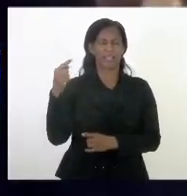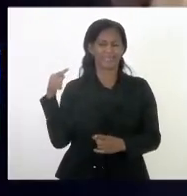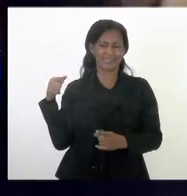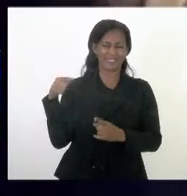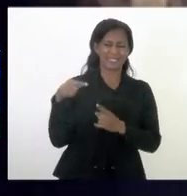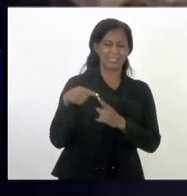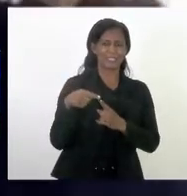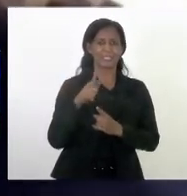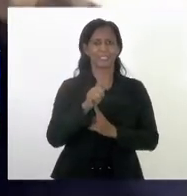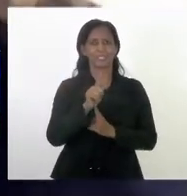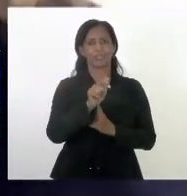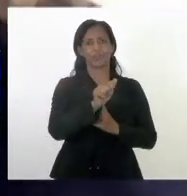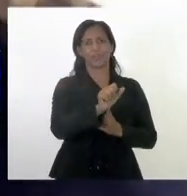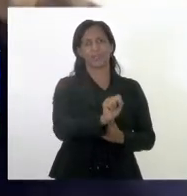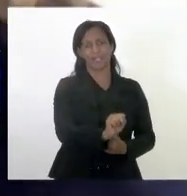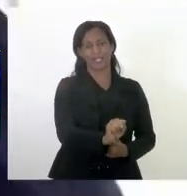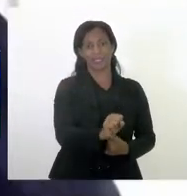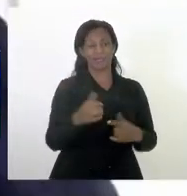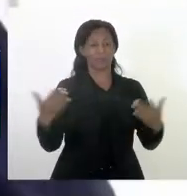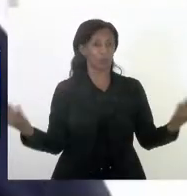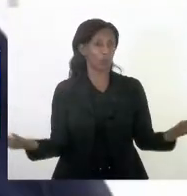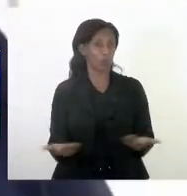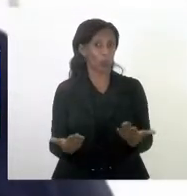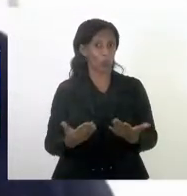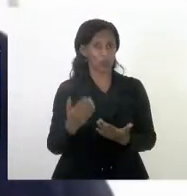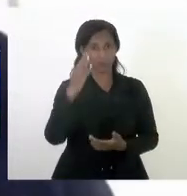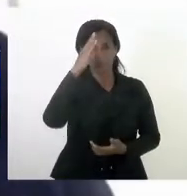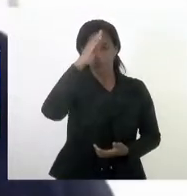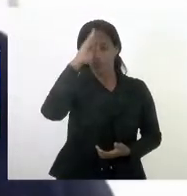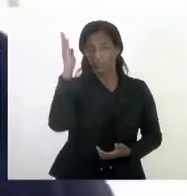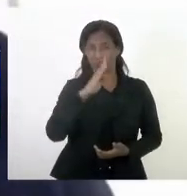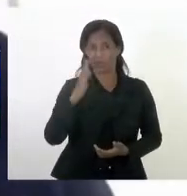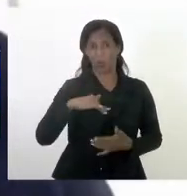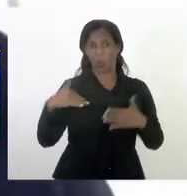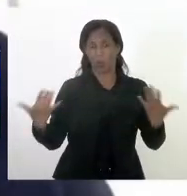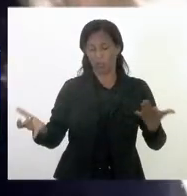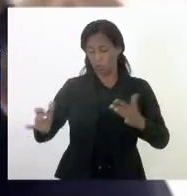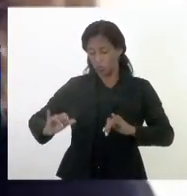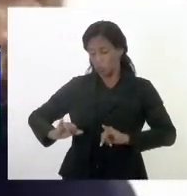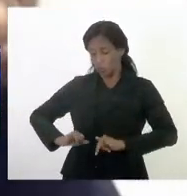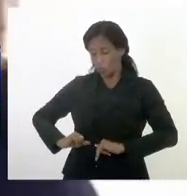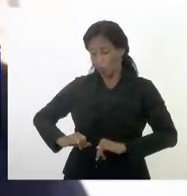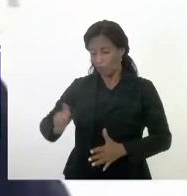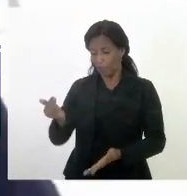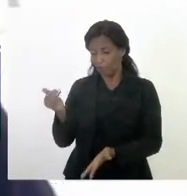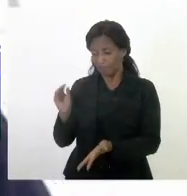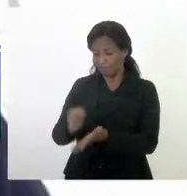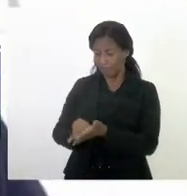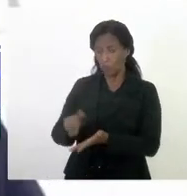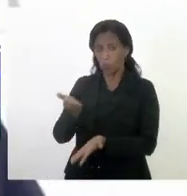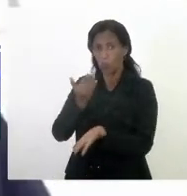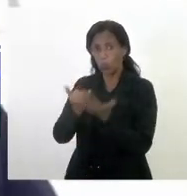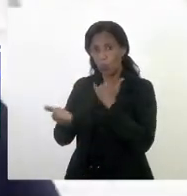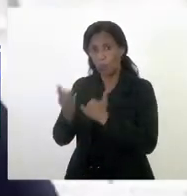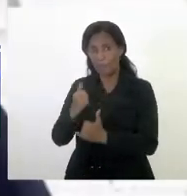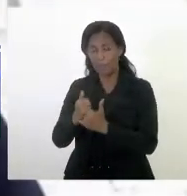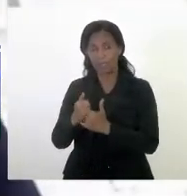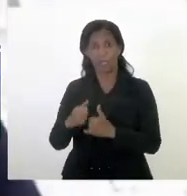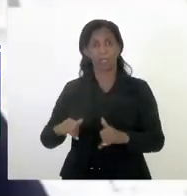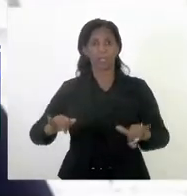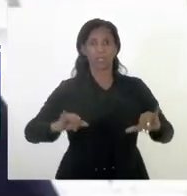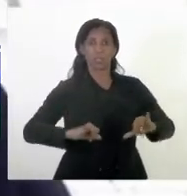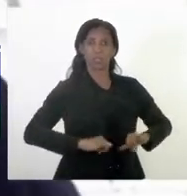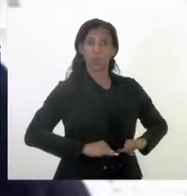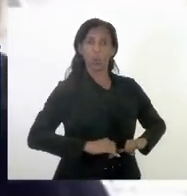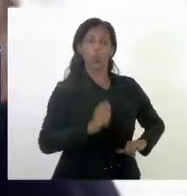no gás, né? Então, hoje o brasileiro, quando ele não sofre por falta de alimento, muitas vezes ele sofre